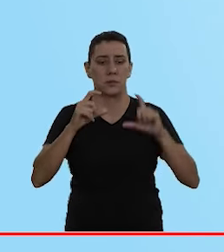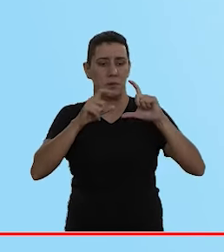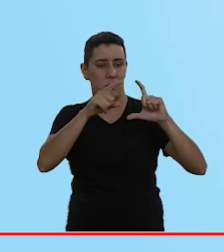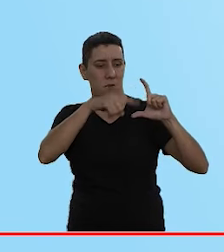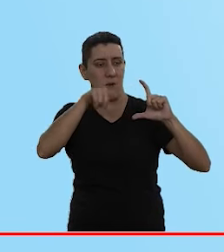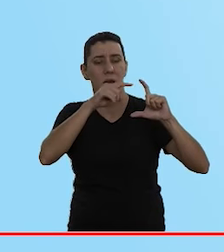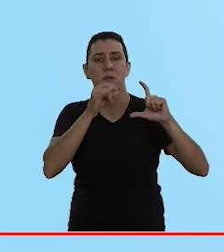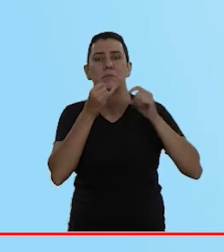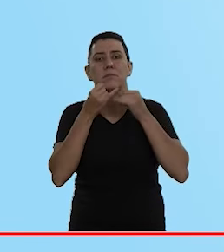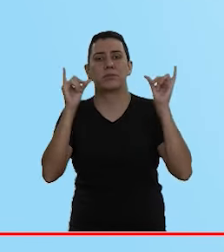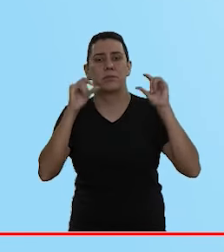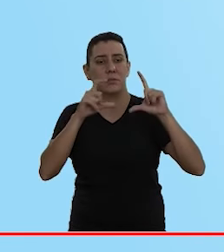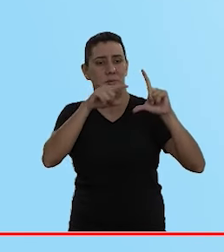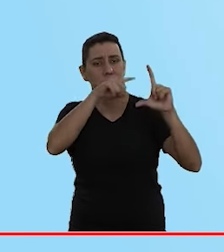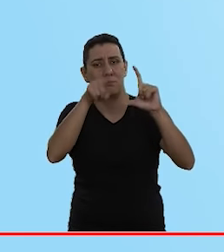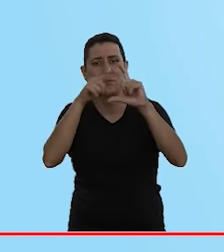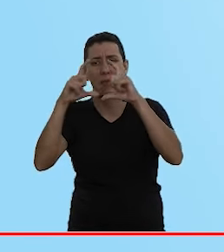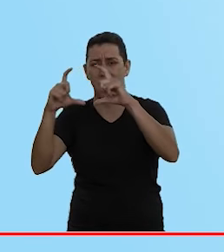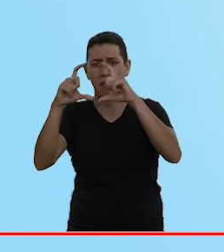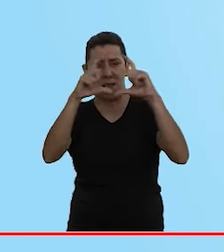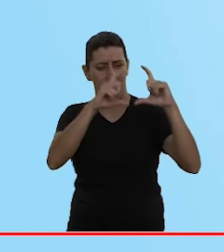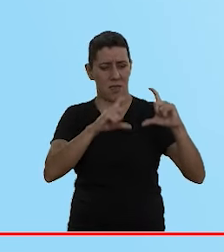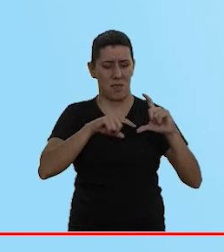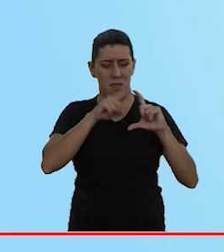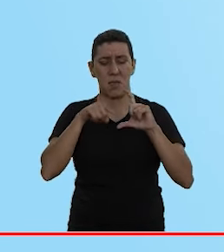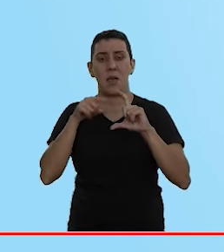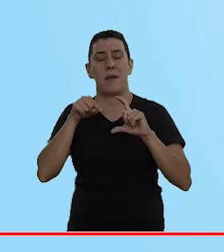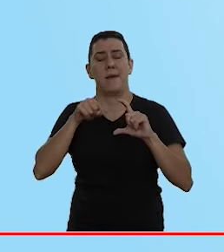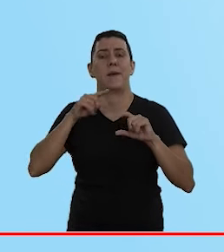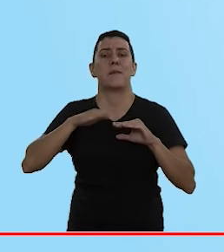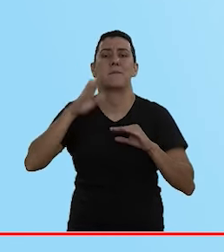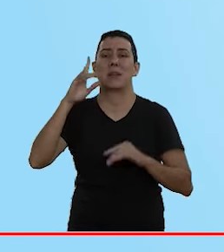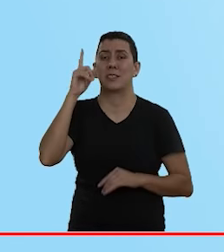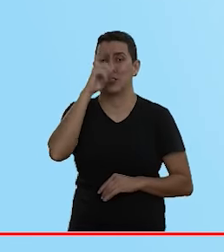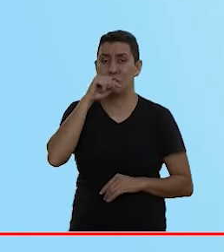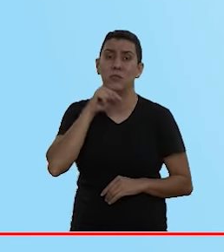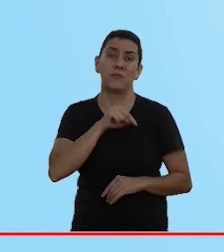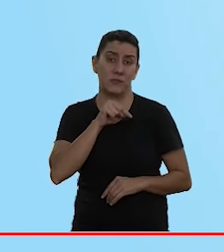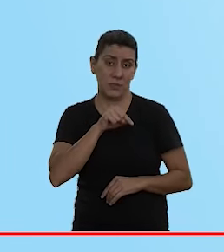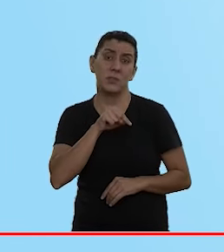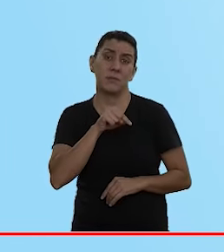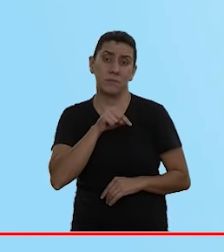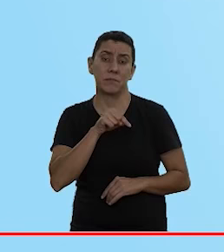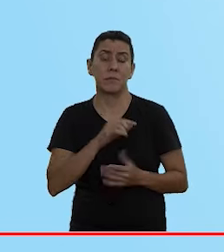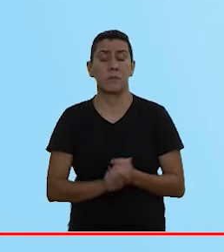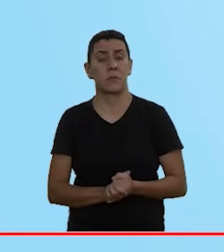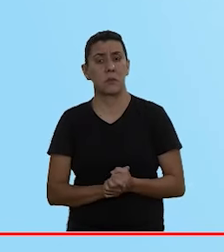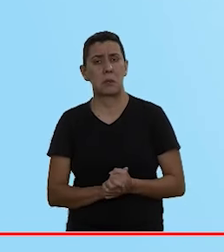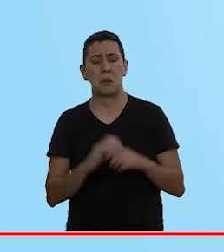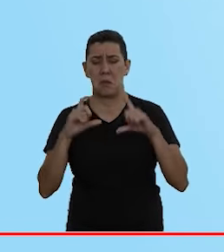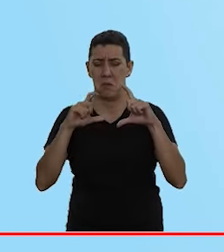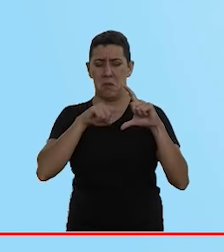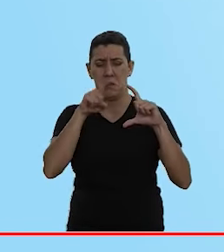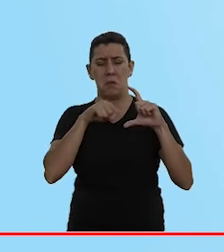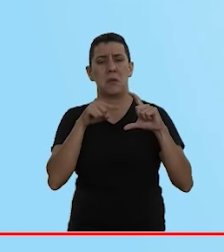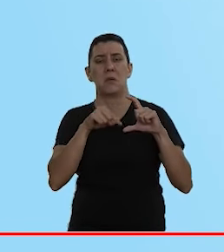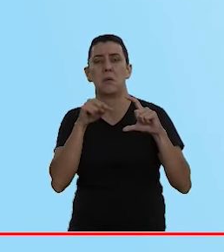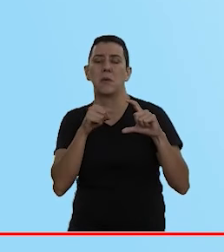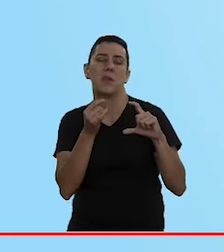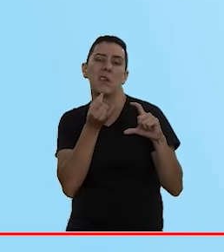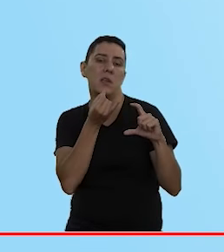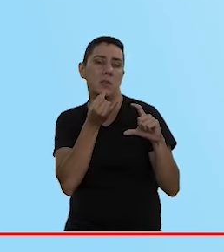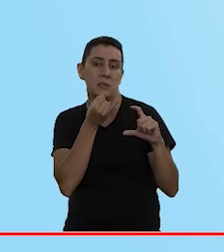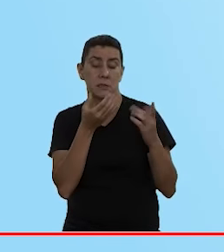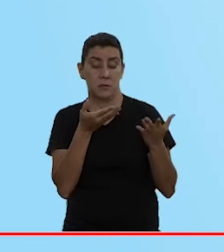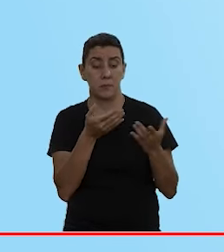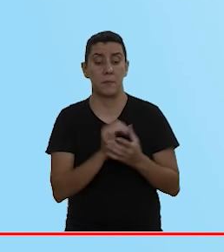E a detecção desses arcos é um desafio, né? Porque quando a gente tem arcos elétricos, a